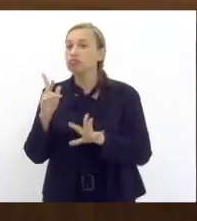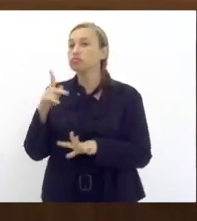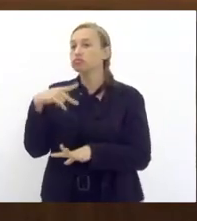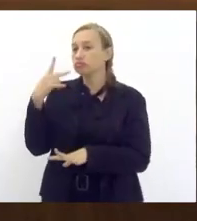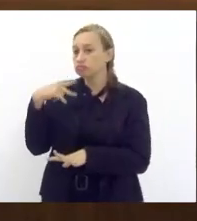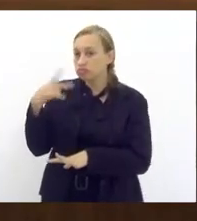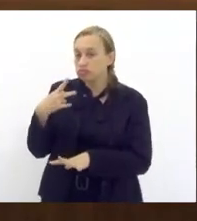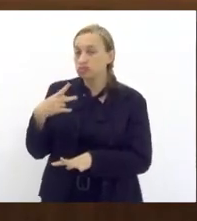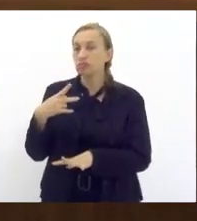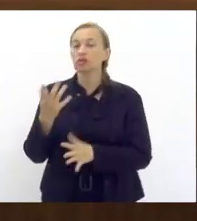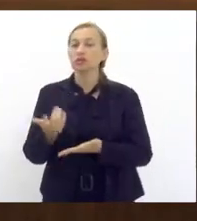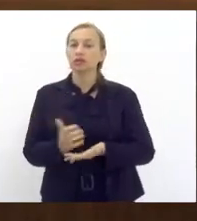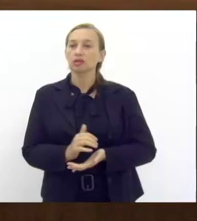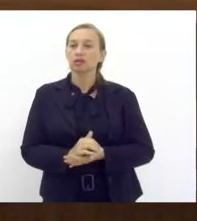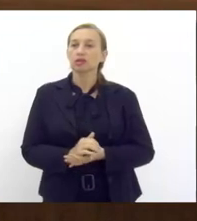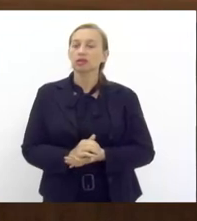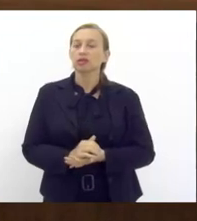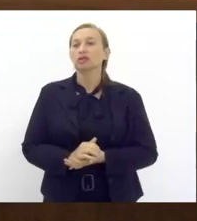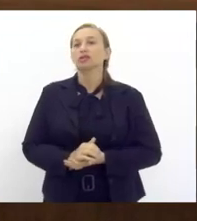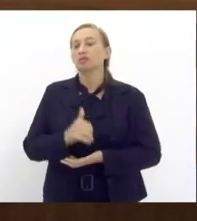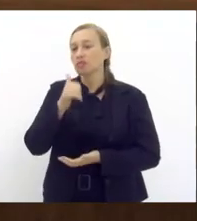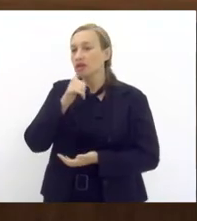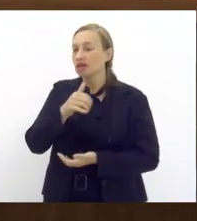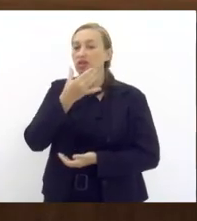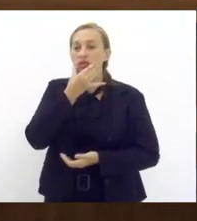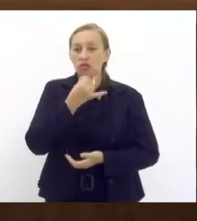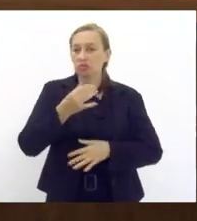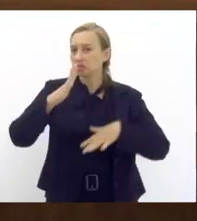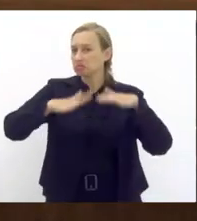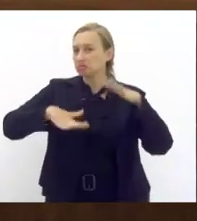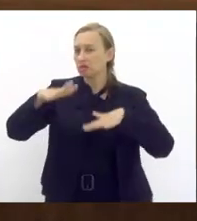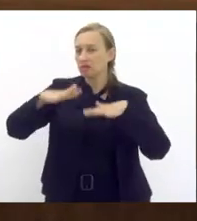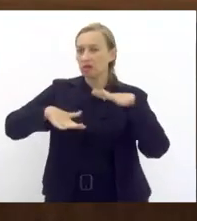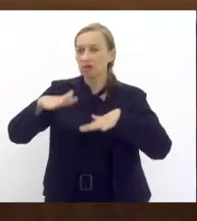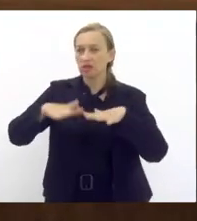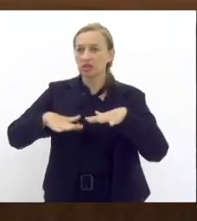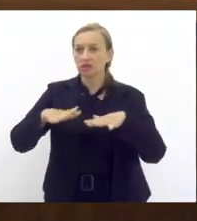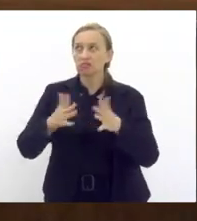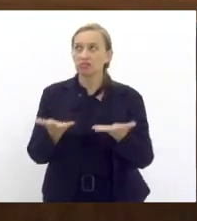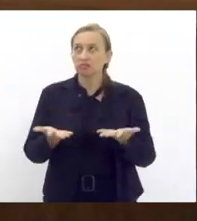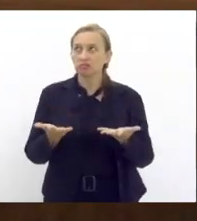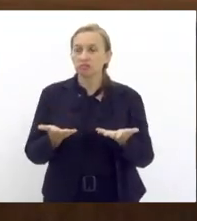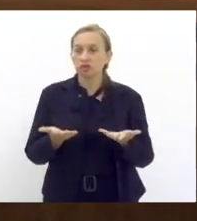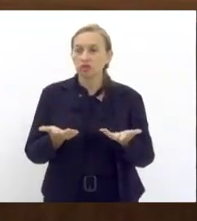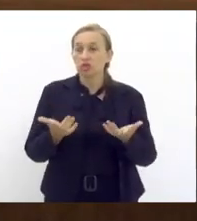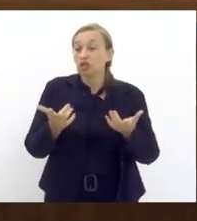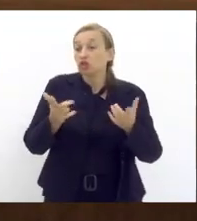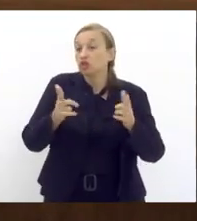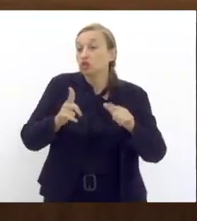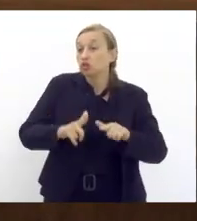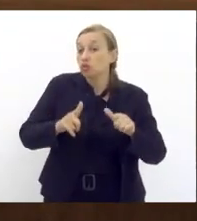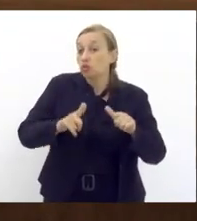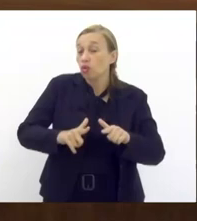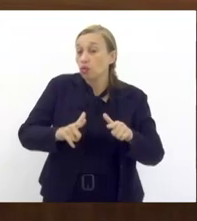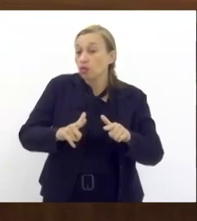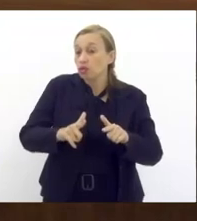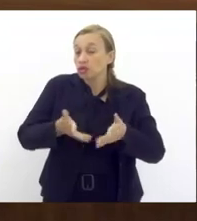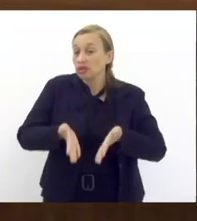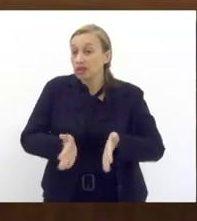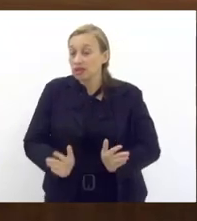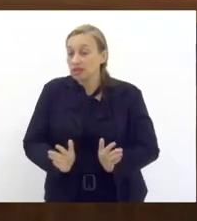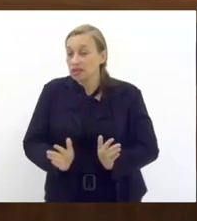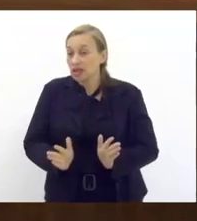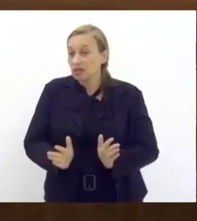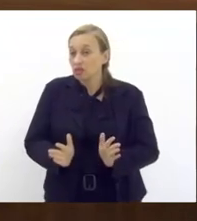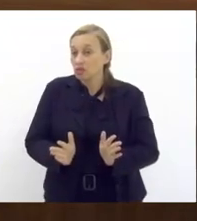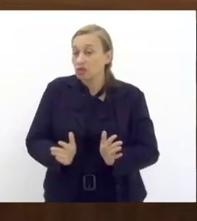políticos, dos parlamentares, das parlamentares, independente de onde viemos e as coisas a